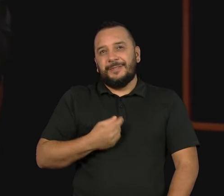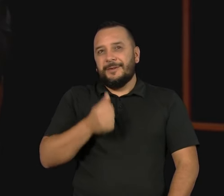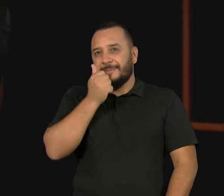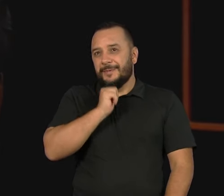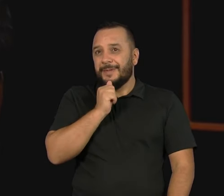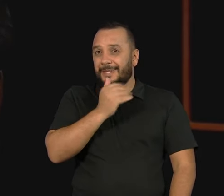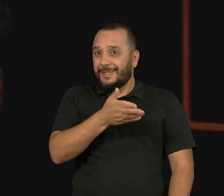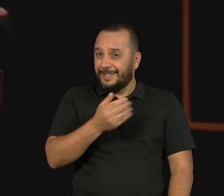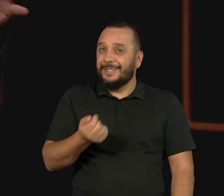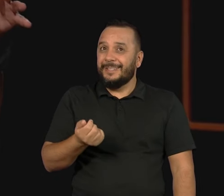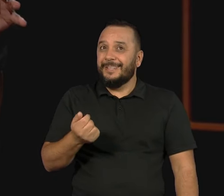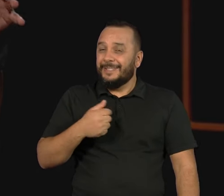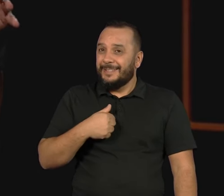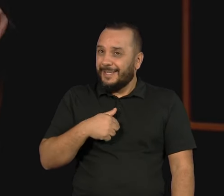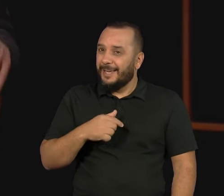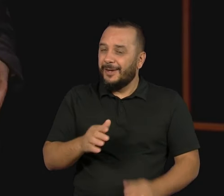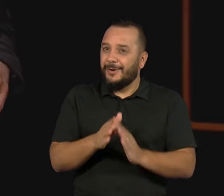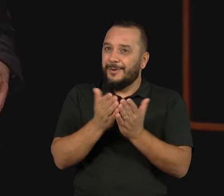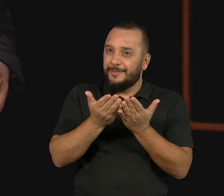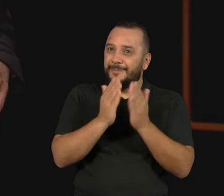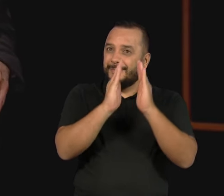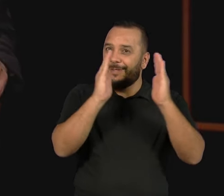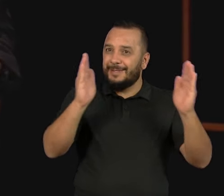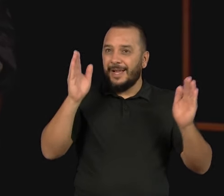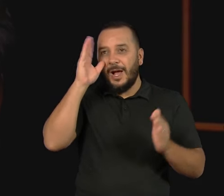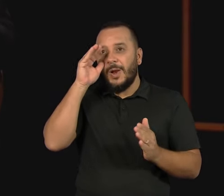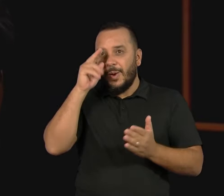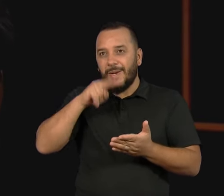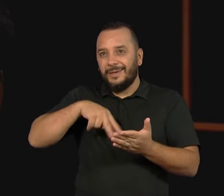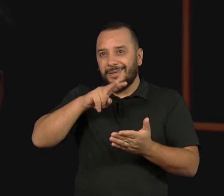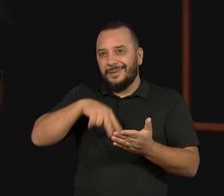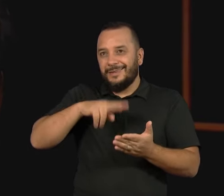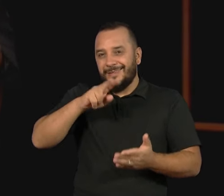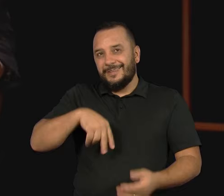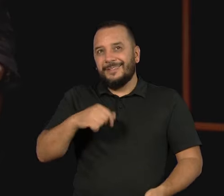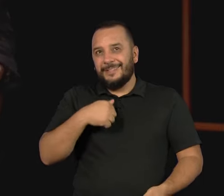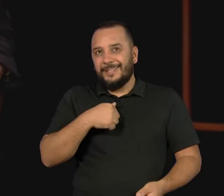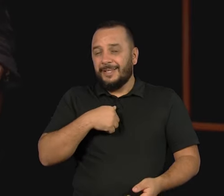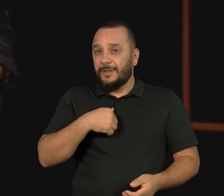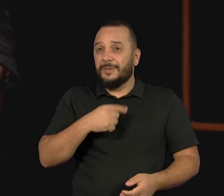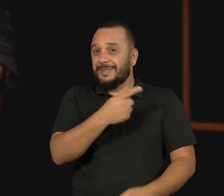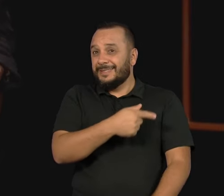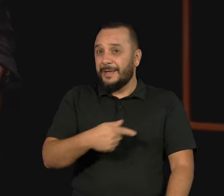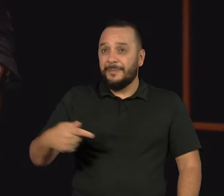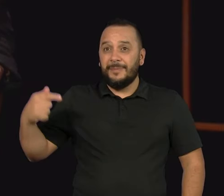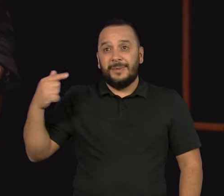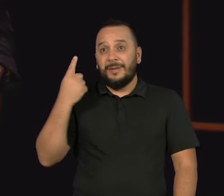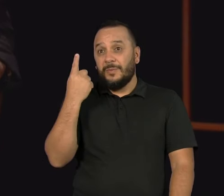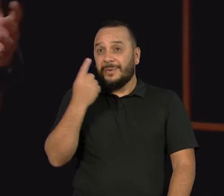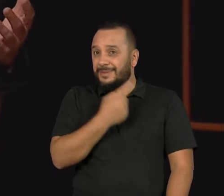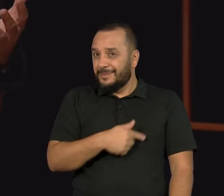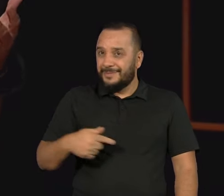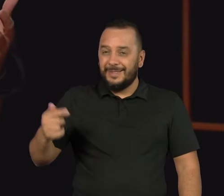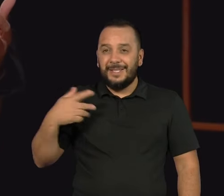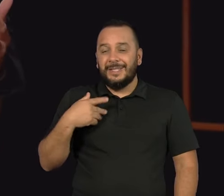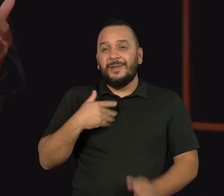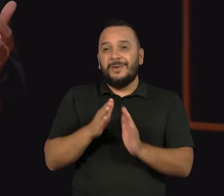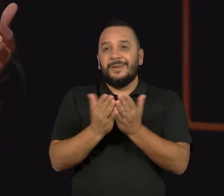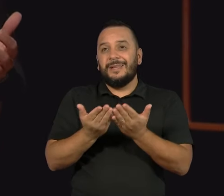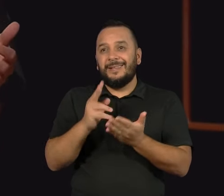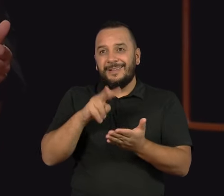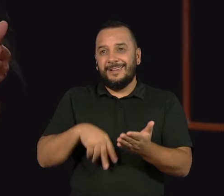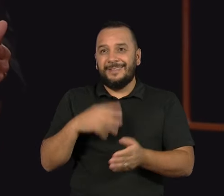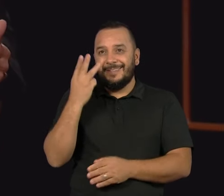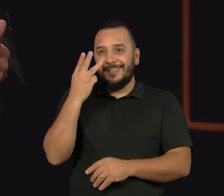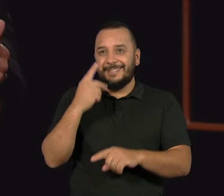ali e eu virei aquele ratinho de biblioteca. Nessa época eu lia uns 3 livros por semana. Eu estava ali com a minha mãe, estava